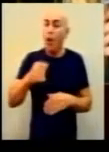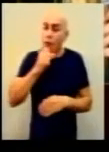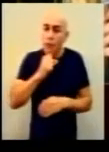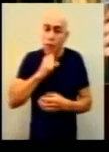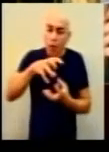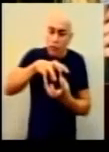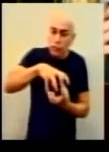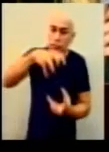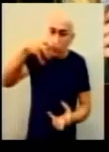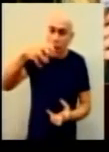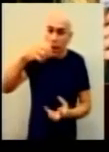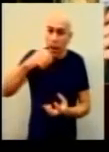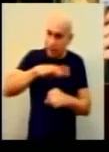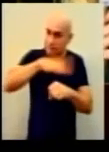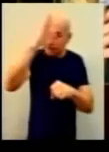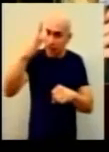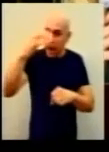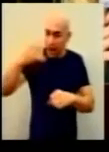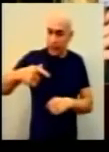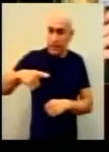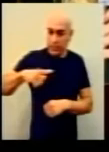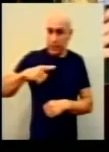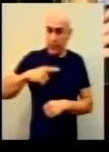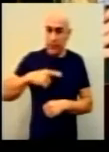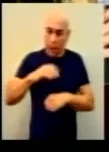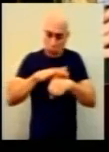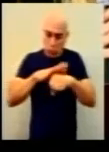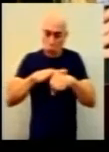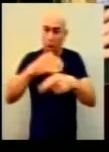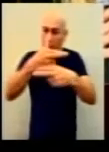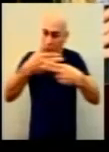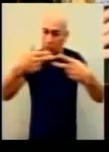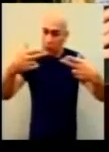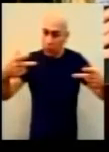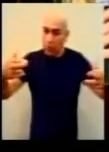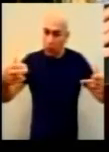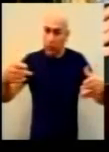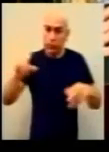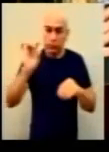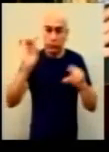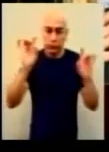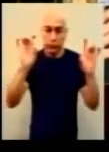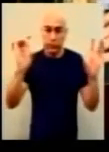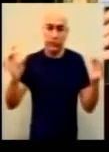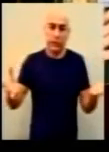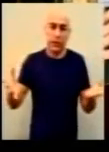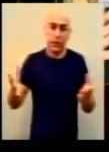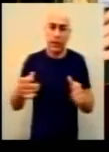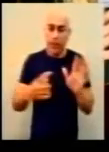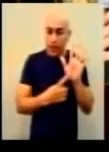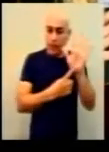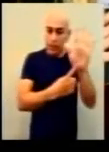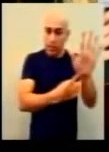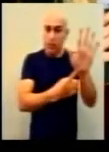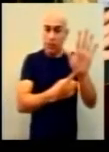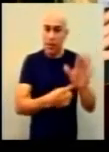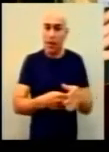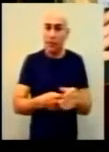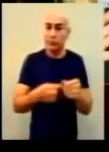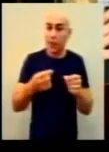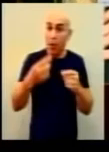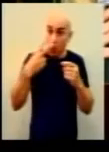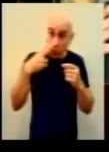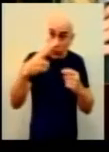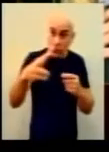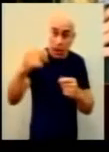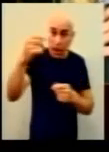idosa a pessoa, ela também tem um risco maior de ter outras doenças, outras condições especiais. Então, esse slide é para representar bem isso para a